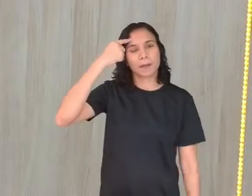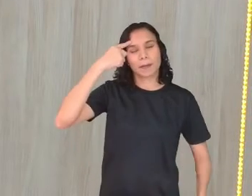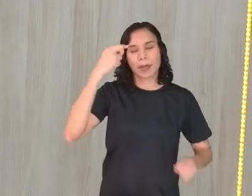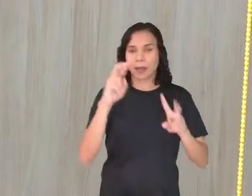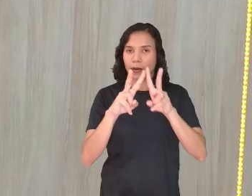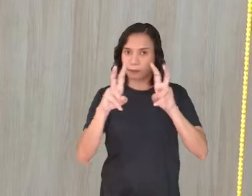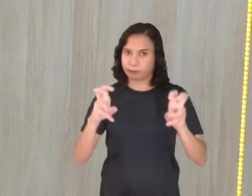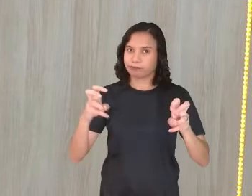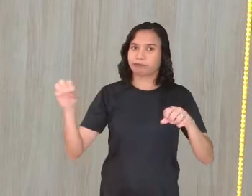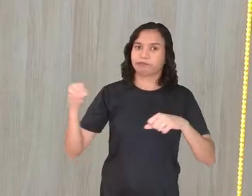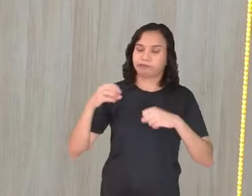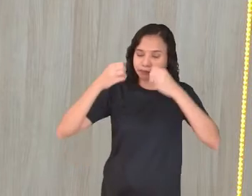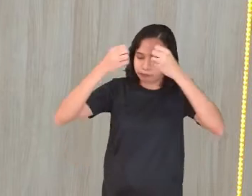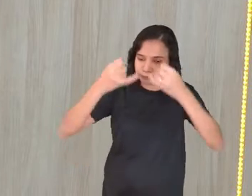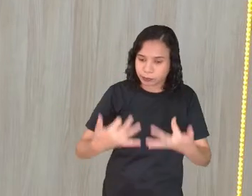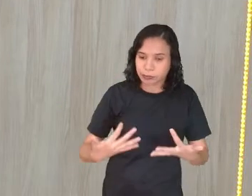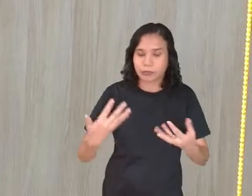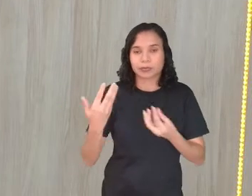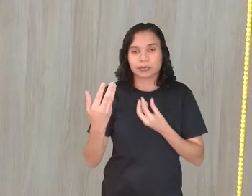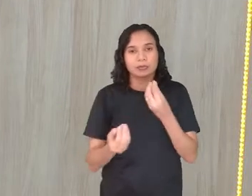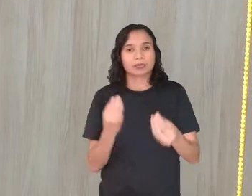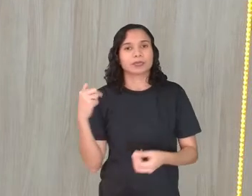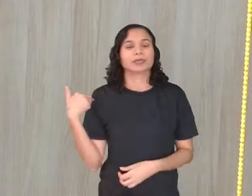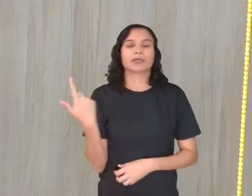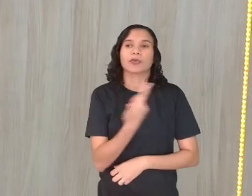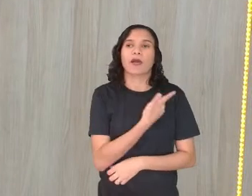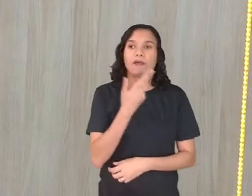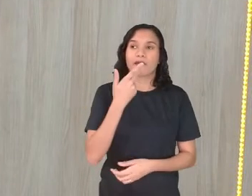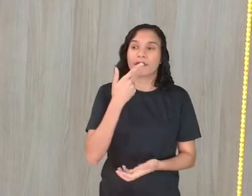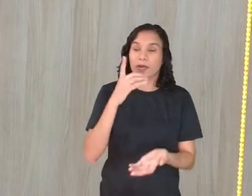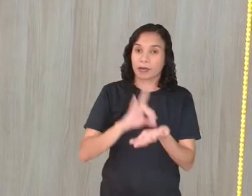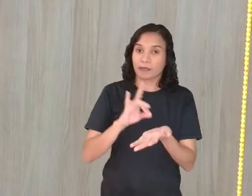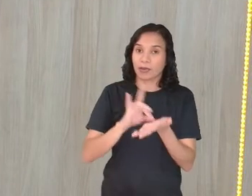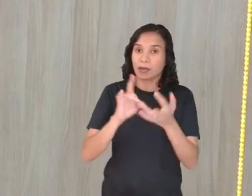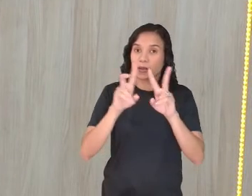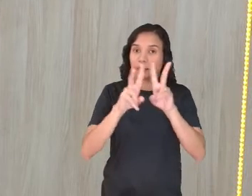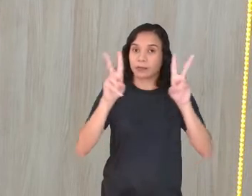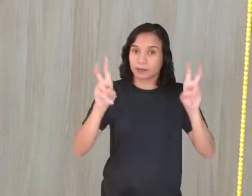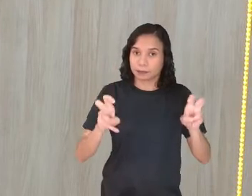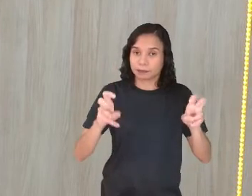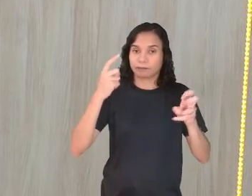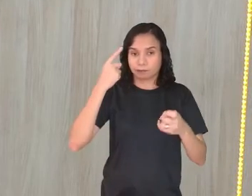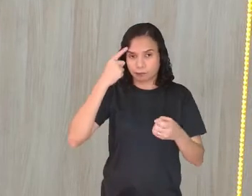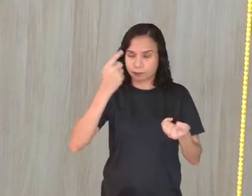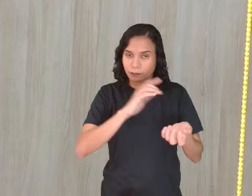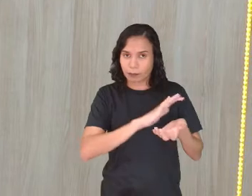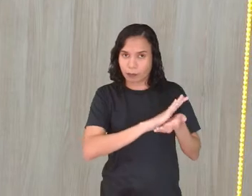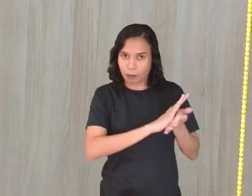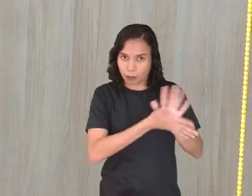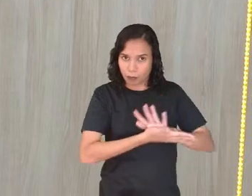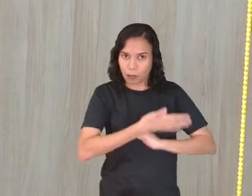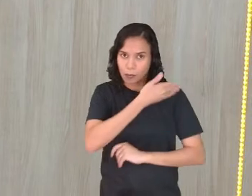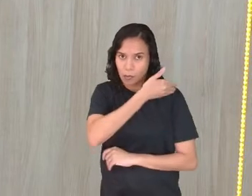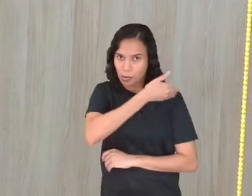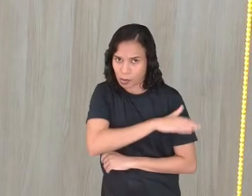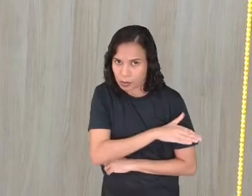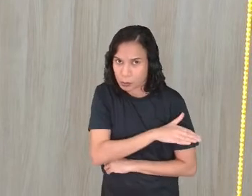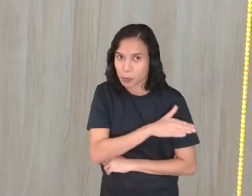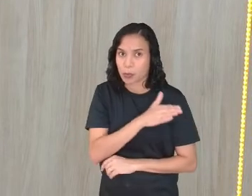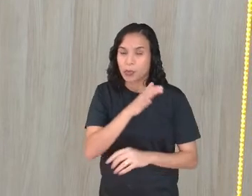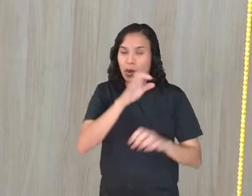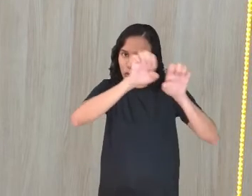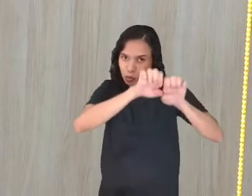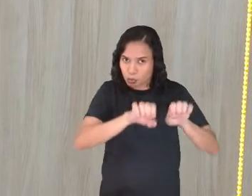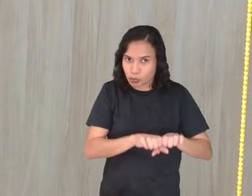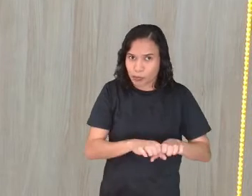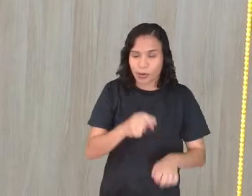né, e falar, quando eu estava dizendo aqui, de fato, a questão do racismo estrutural. Vem daí,